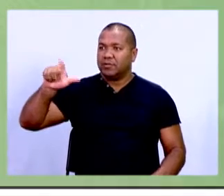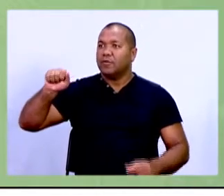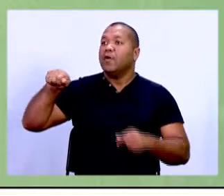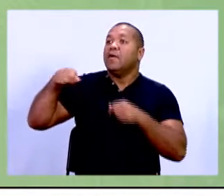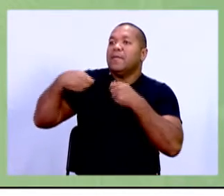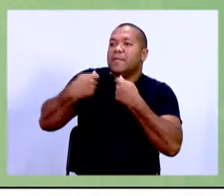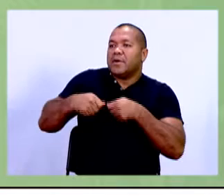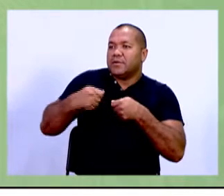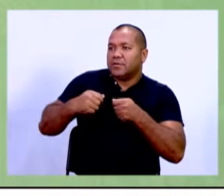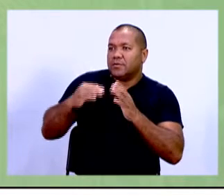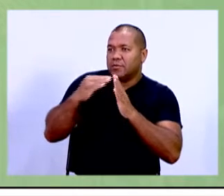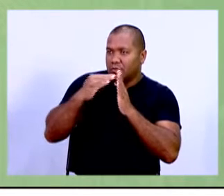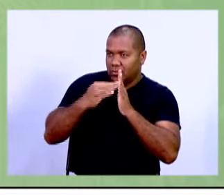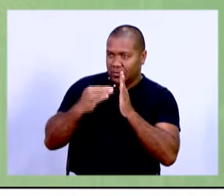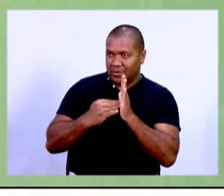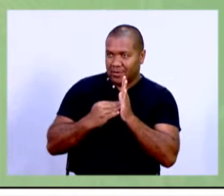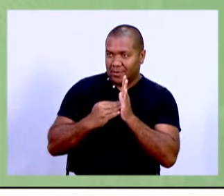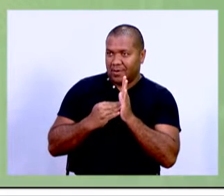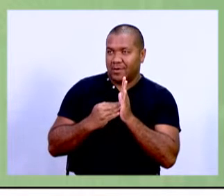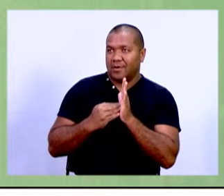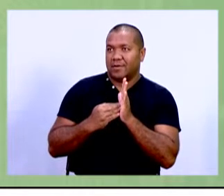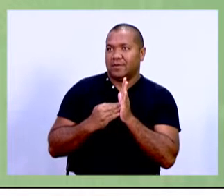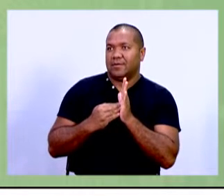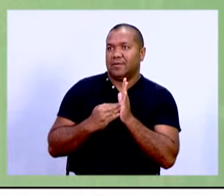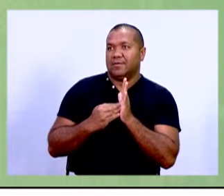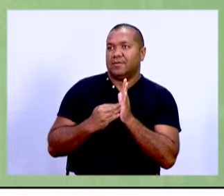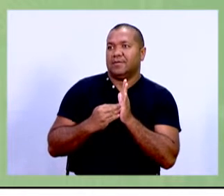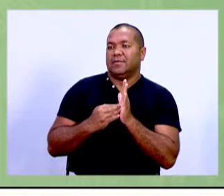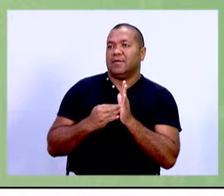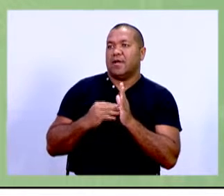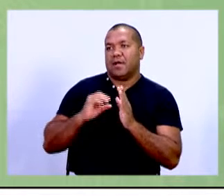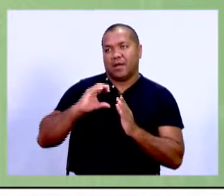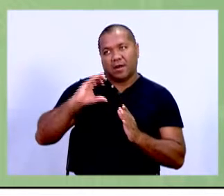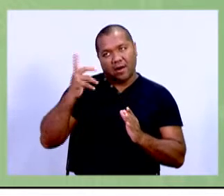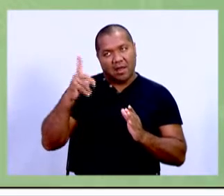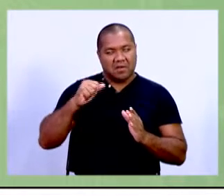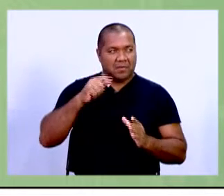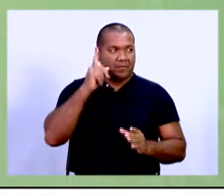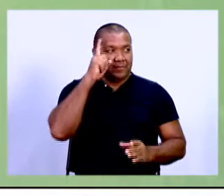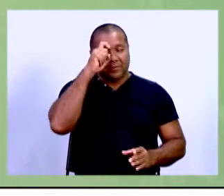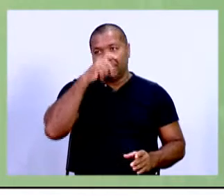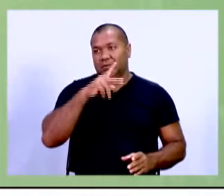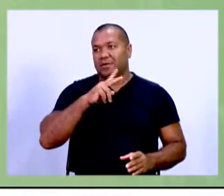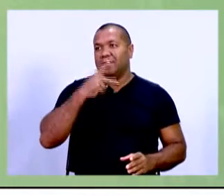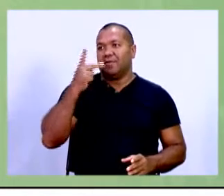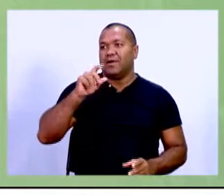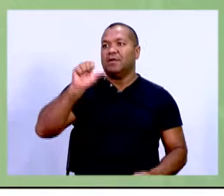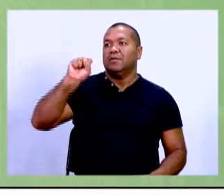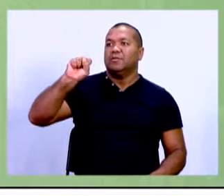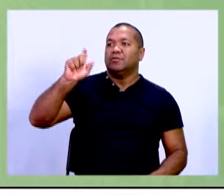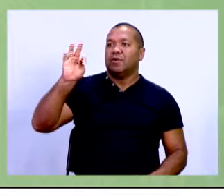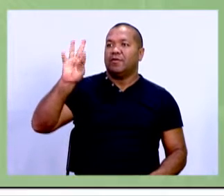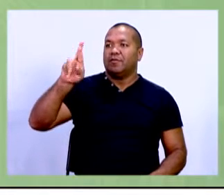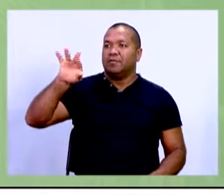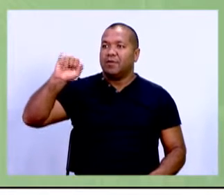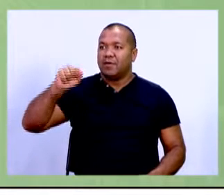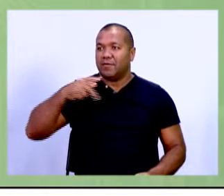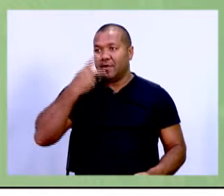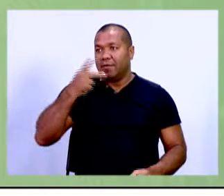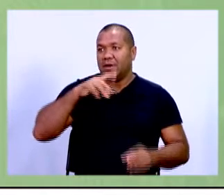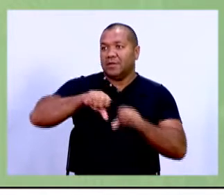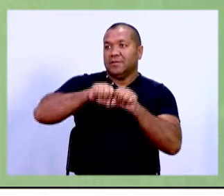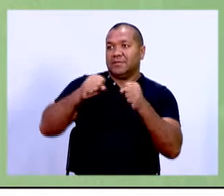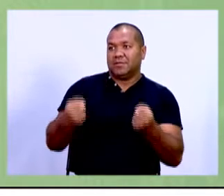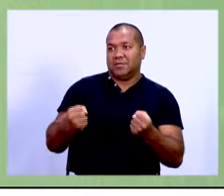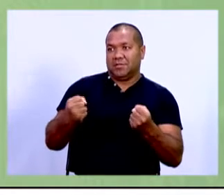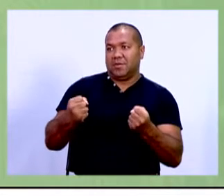de um software. É claro que o cliente ele dificilmente vai falar software, né? Ele vai falar sistema, que ele não vai usar